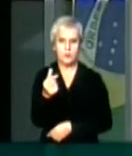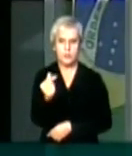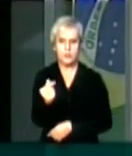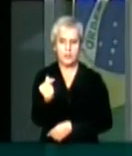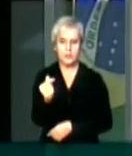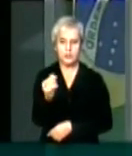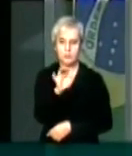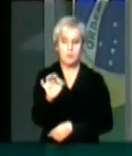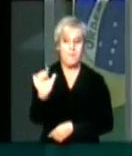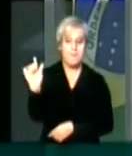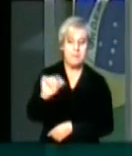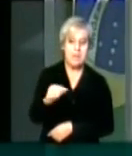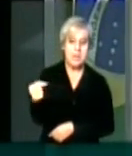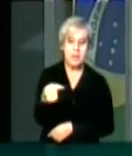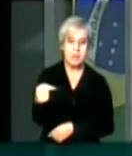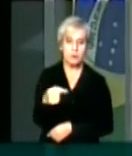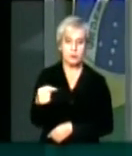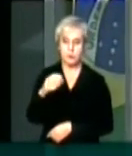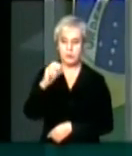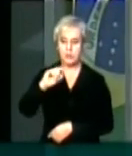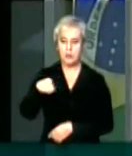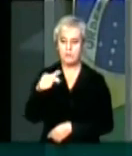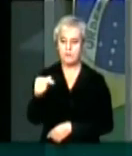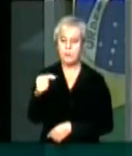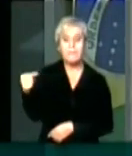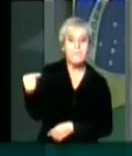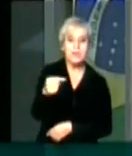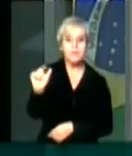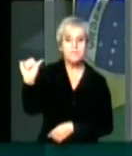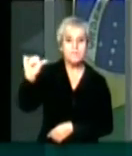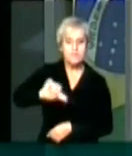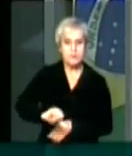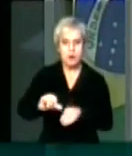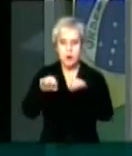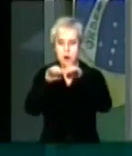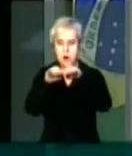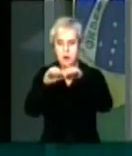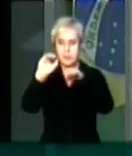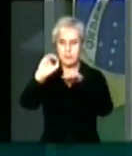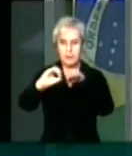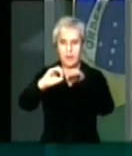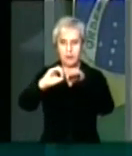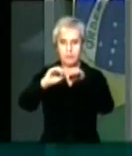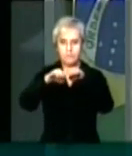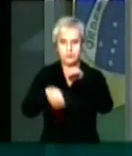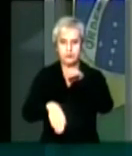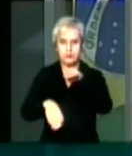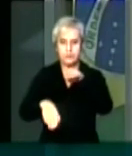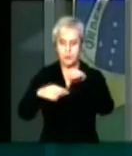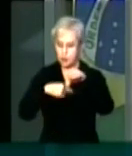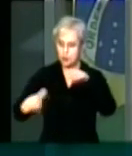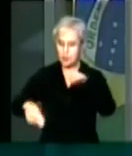0,7%. Crescimento negativo, senhores brasileiros, de 0,7%, quando a China